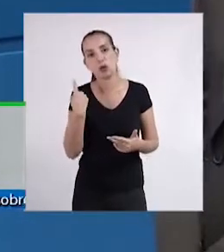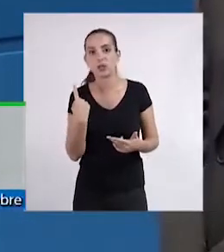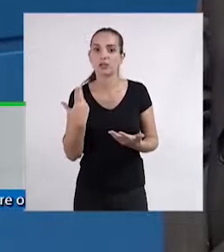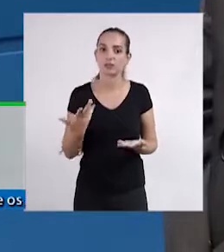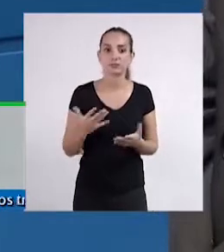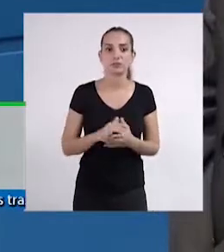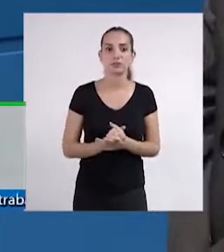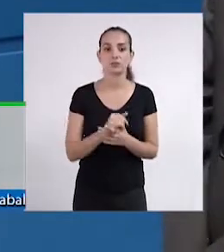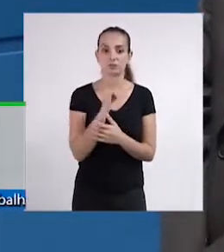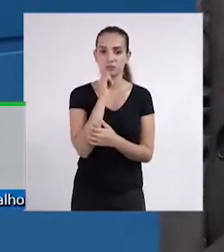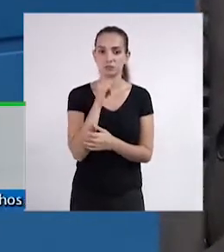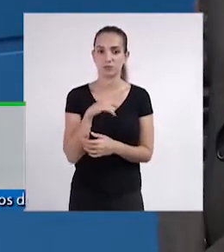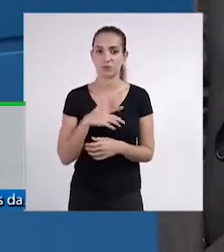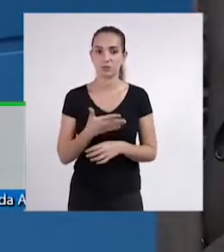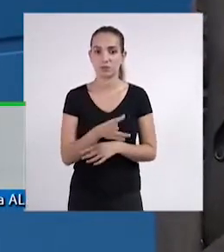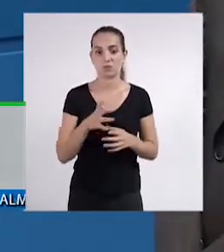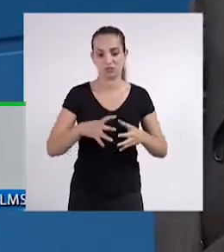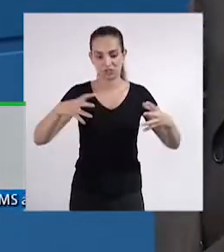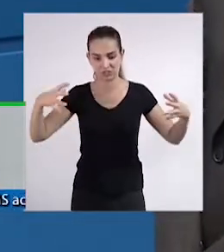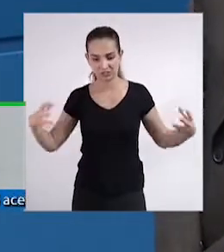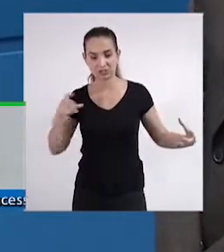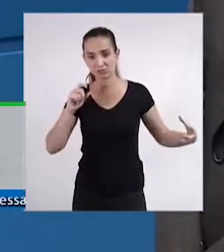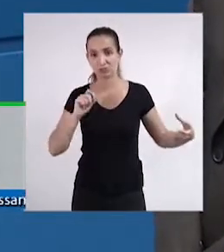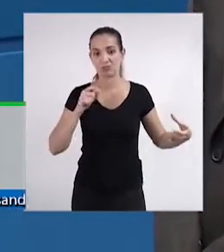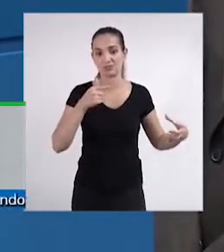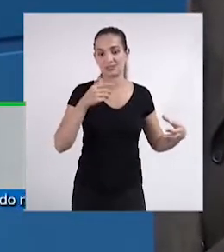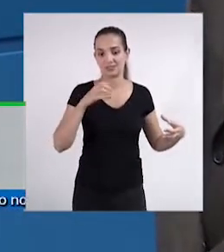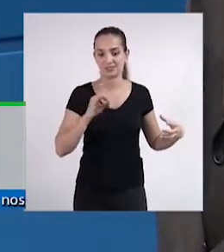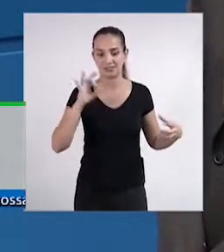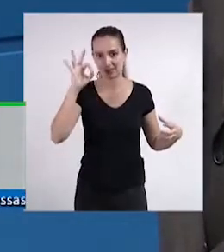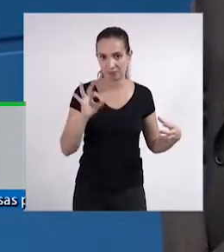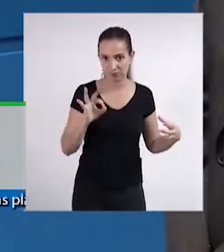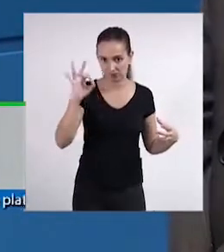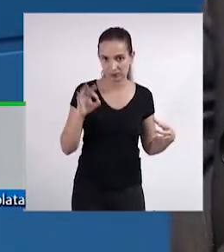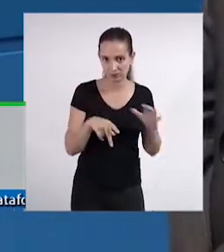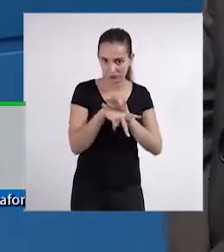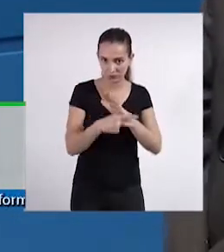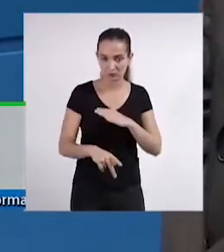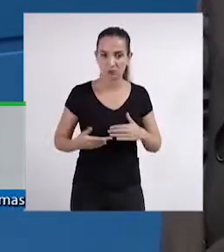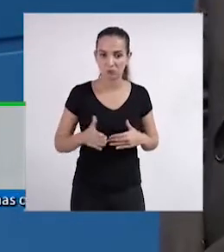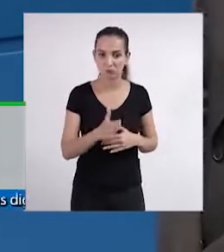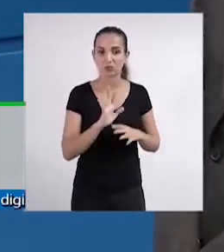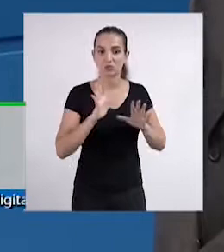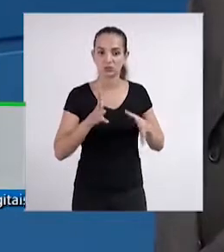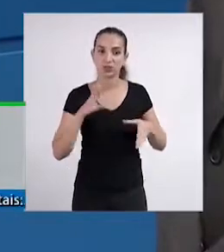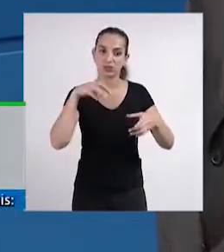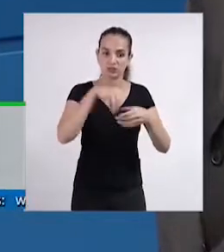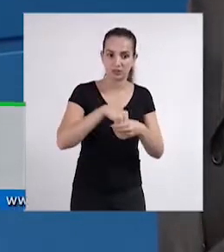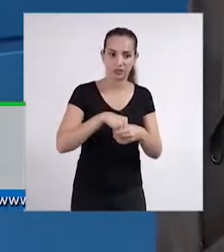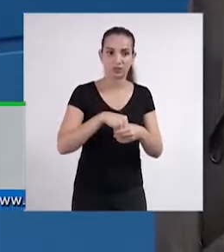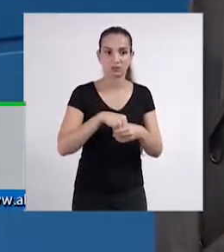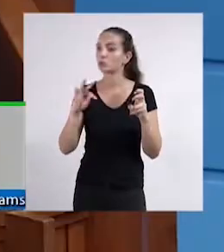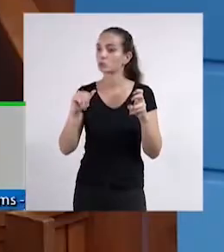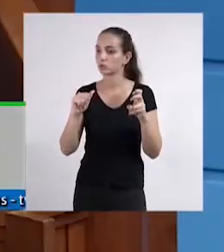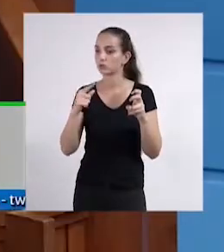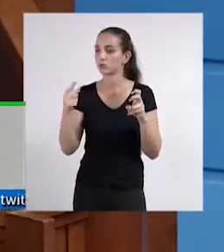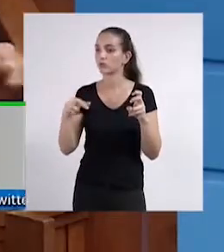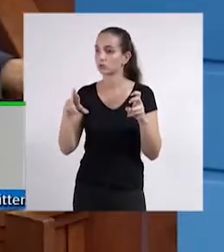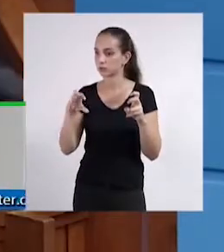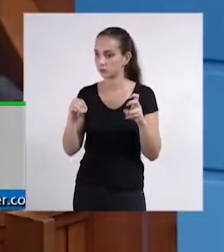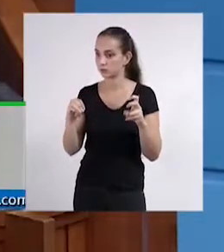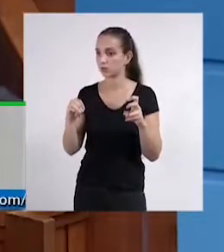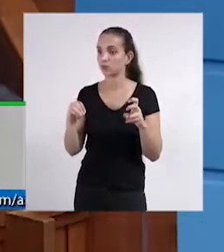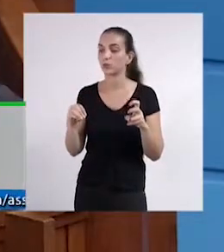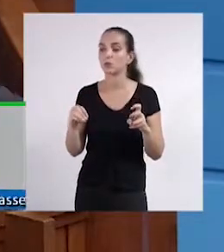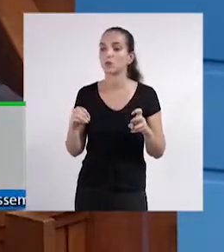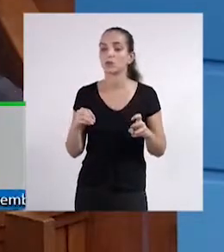está na medida, 70% da carga genética dele já está no rio, ele já é um peixe adulto. Deputado